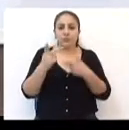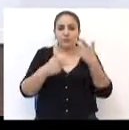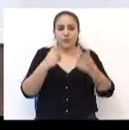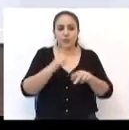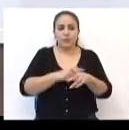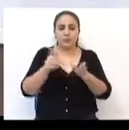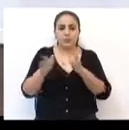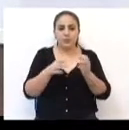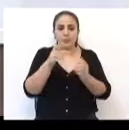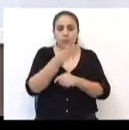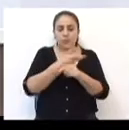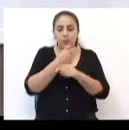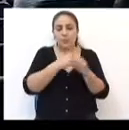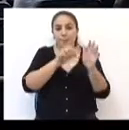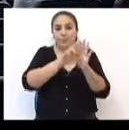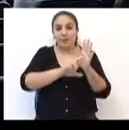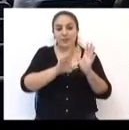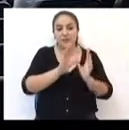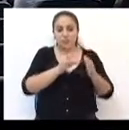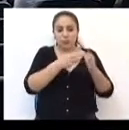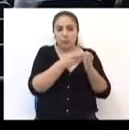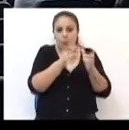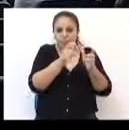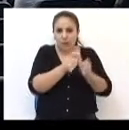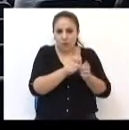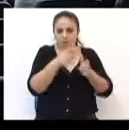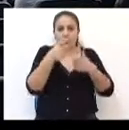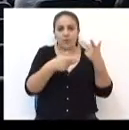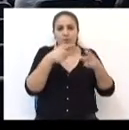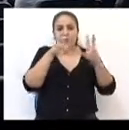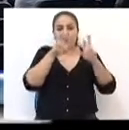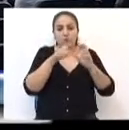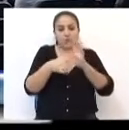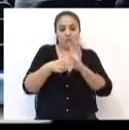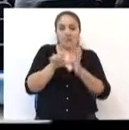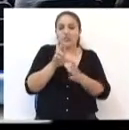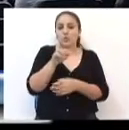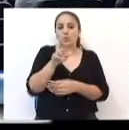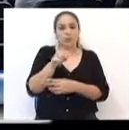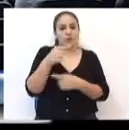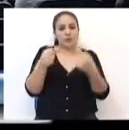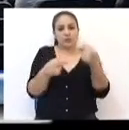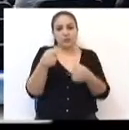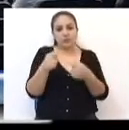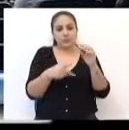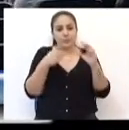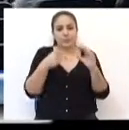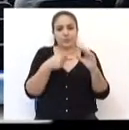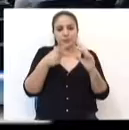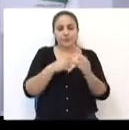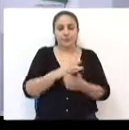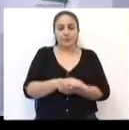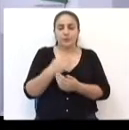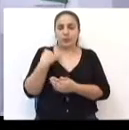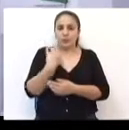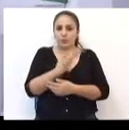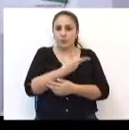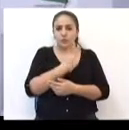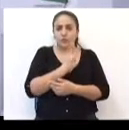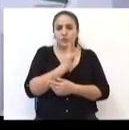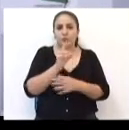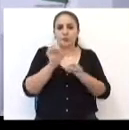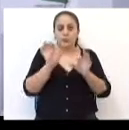buscou representar as minorias e tratar de pautas que antes não eram ouvidas no Legislativo. Nós tínhamos